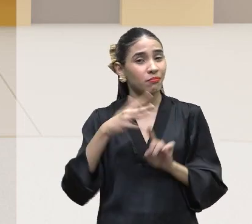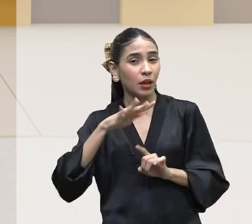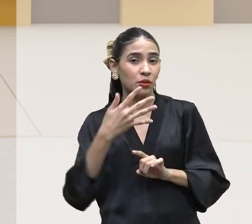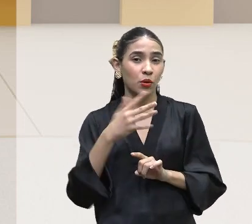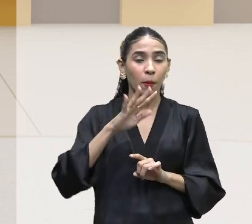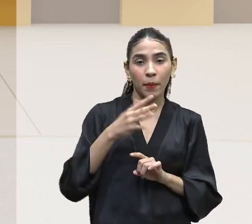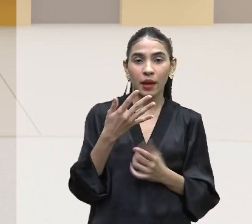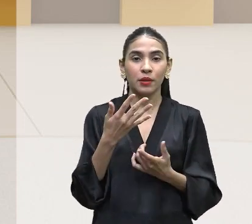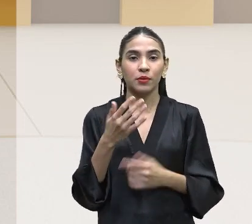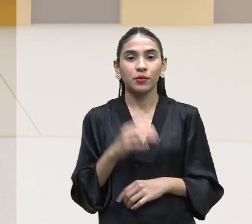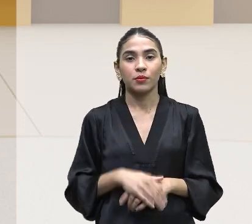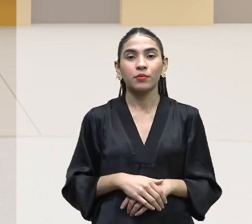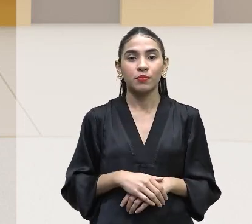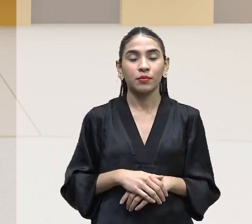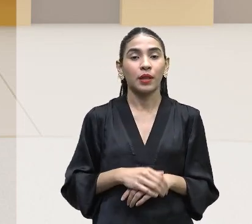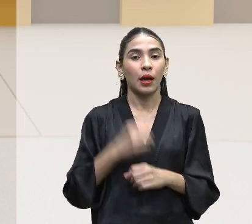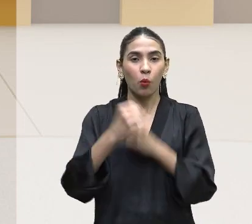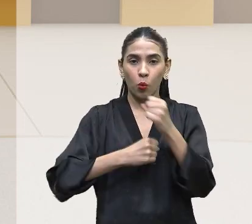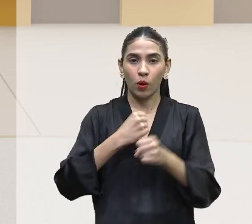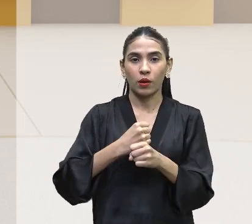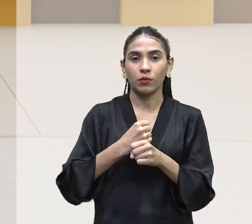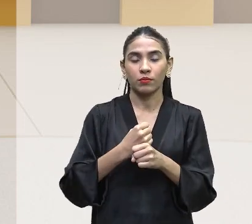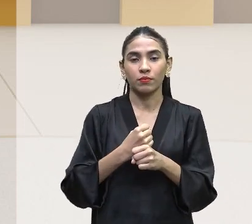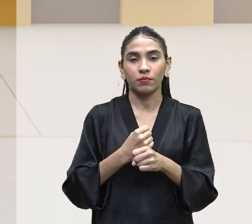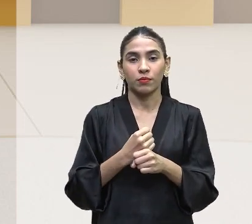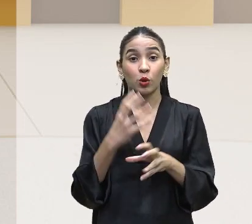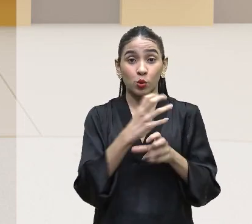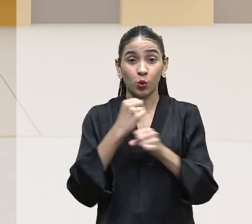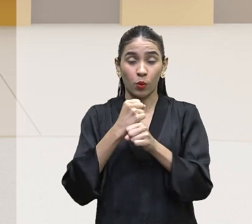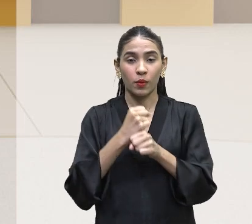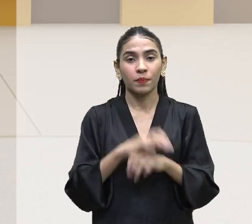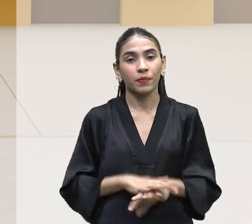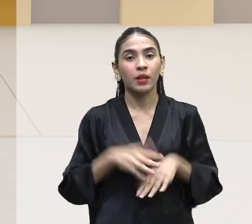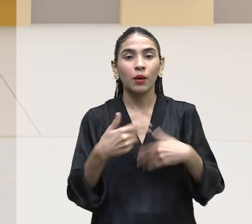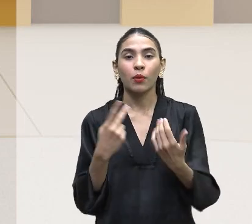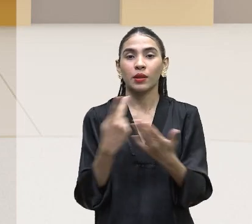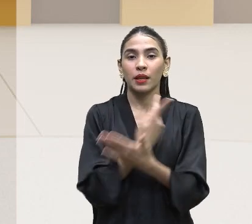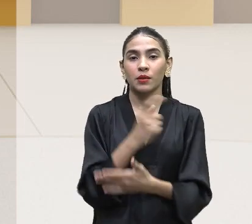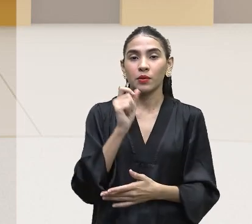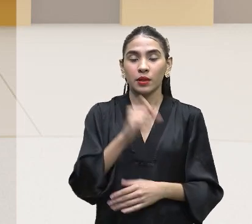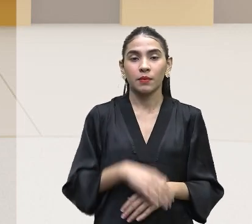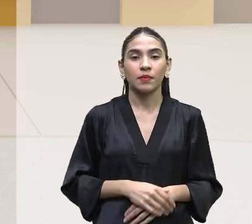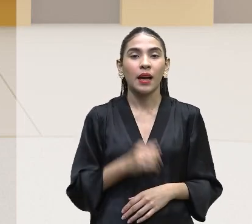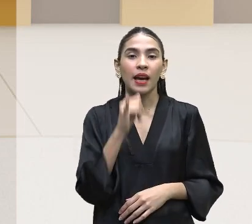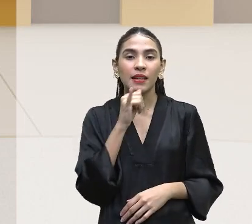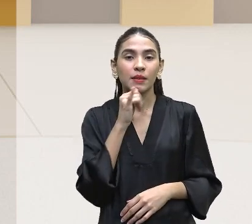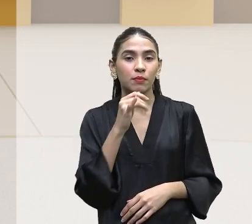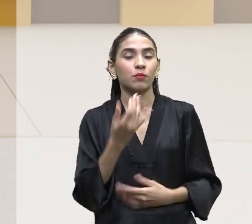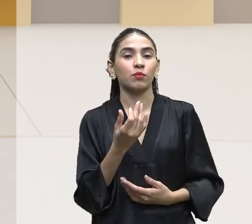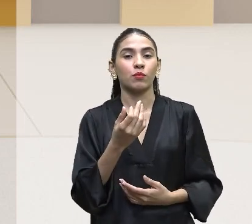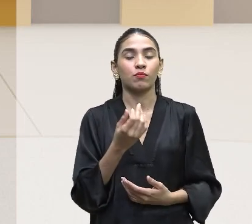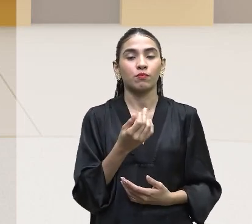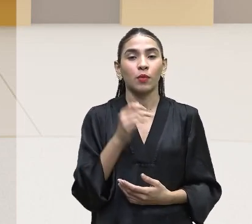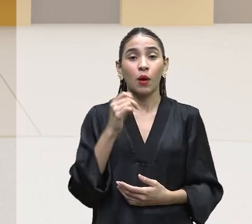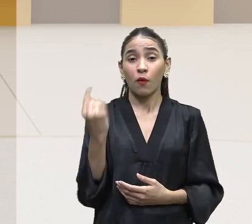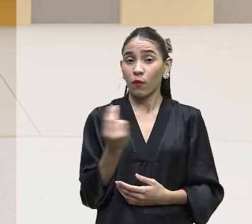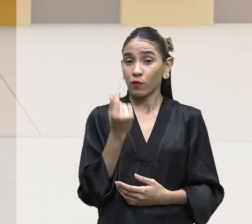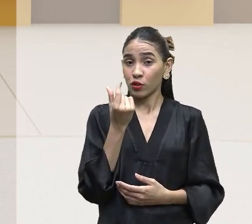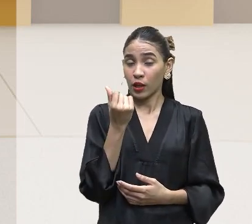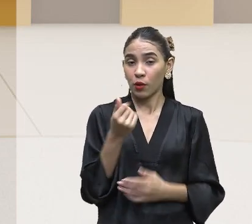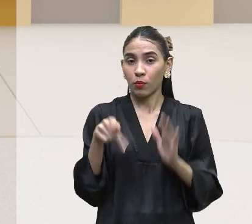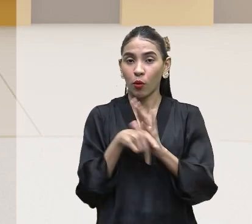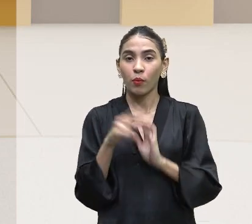menos o mesmo valor ao longo do ano. Então, o que acontece? O valor da sua reserva de emergência, ela deve